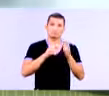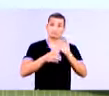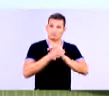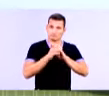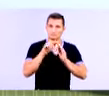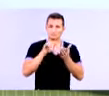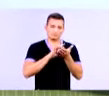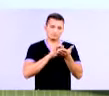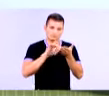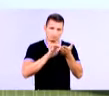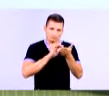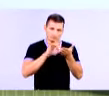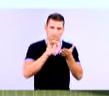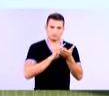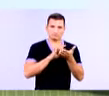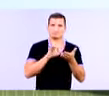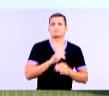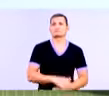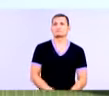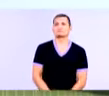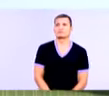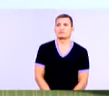touchscreen, basicamente.